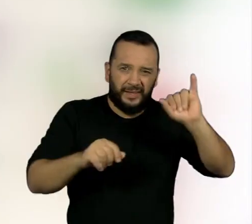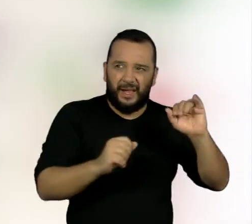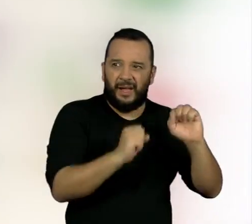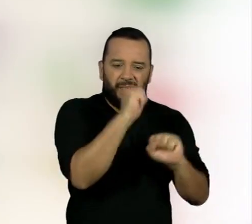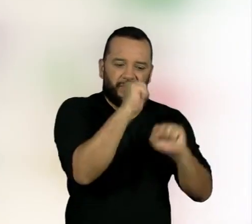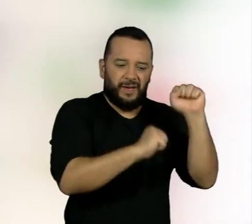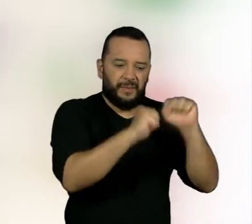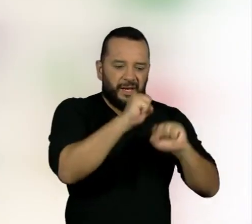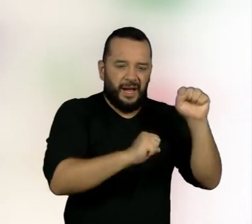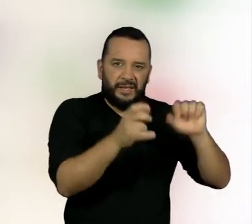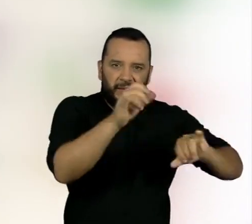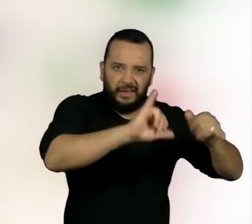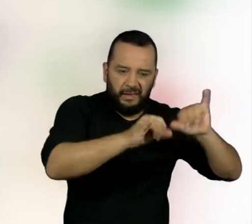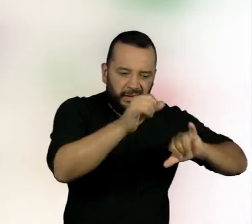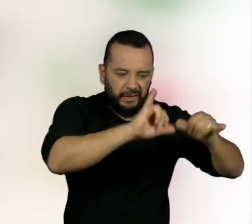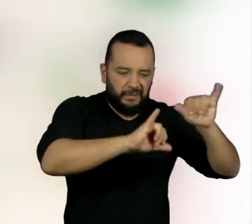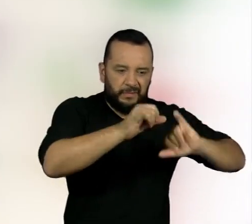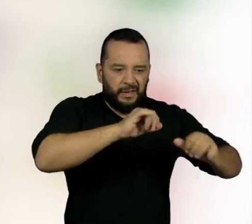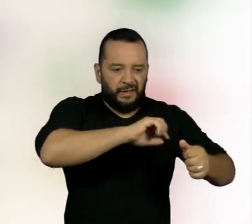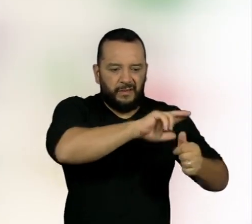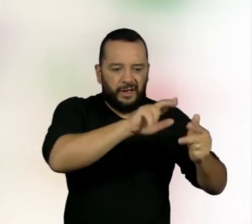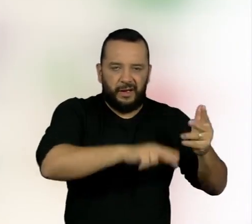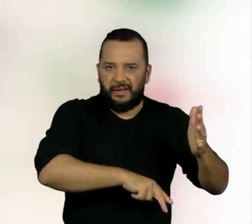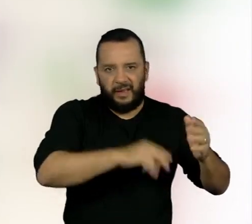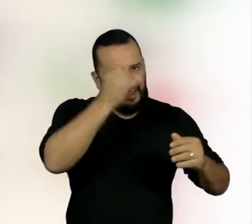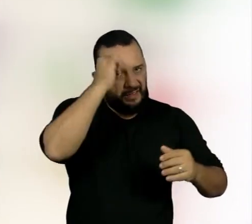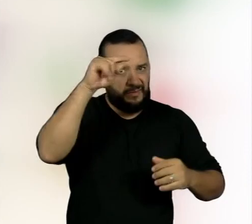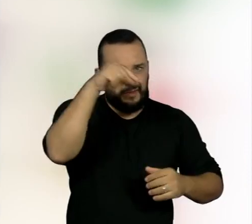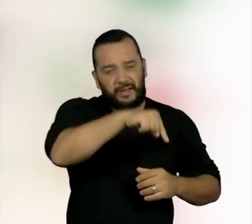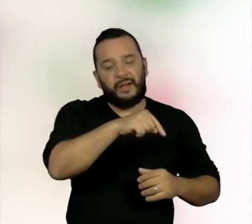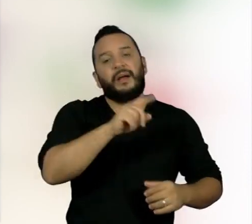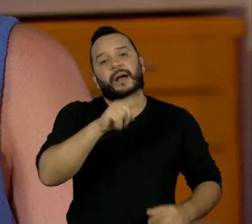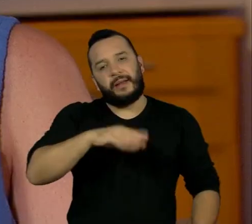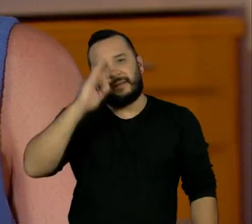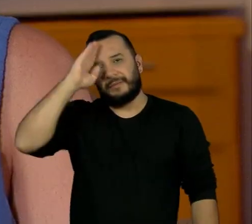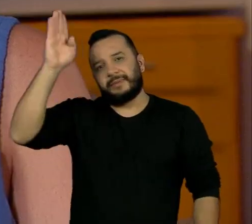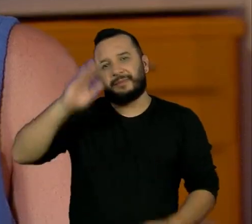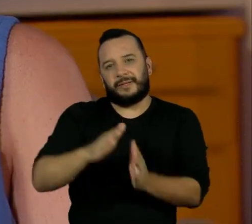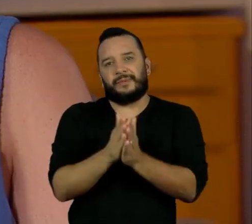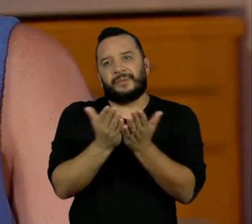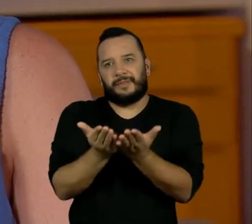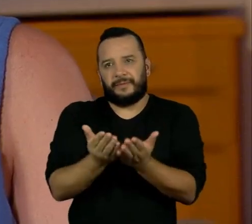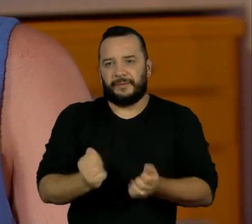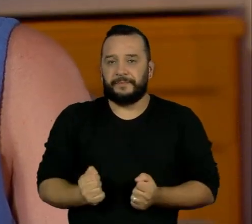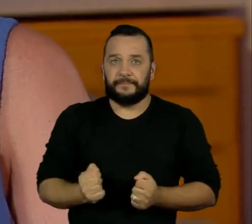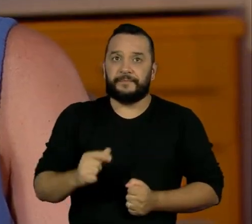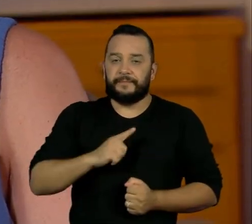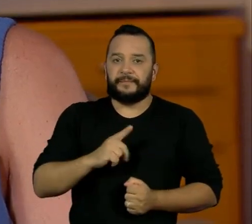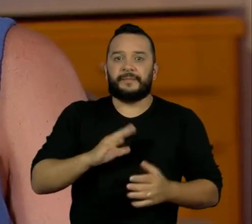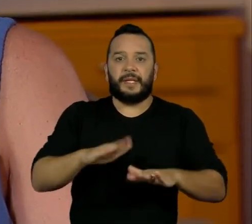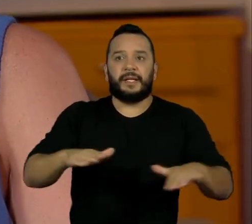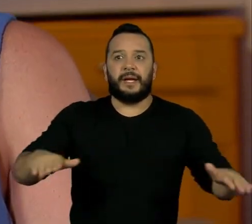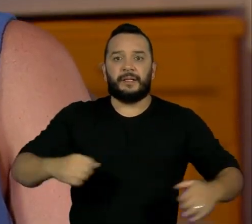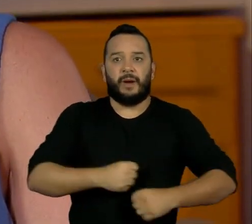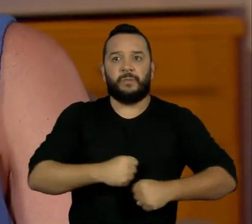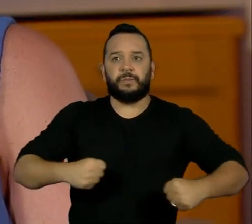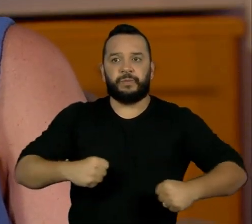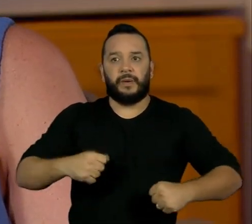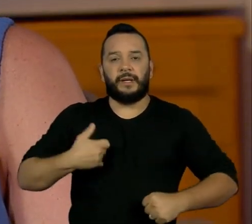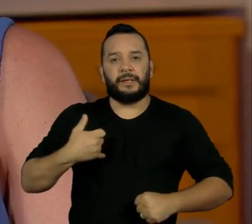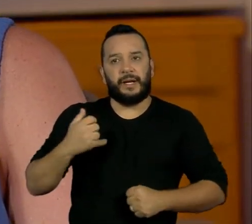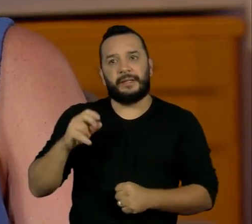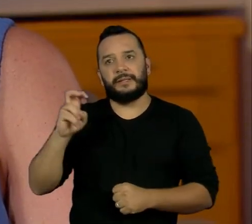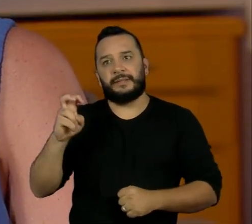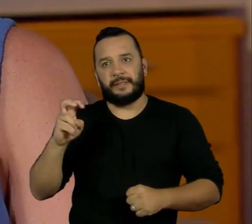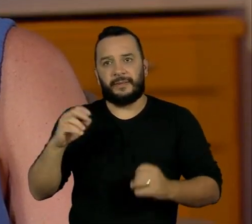conservantes, serviu de base para o livro. A gente tem muitos casos de obesidade entre crianças de 5 e 6 anos,